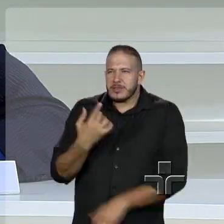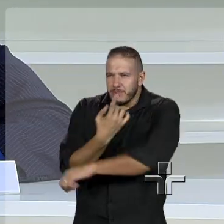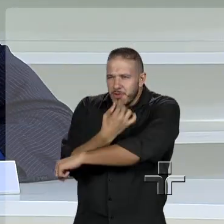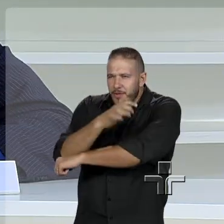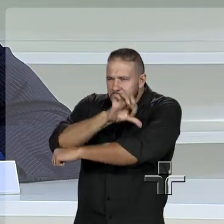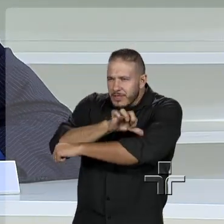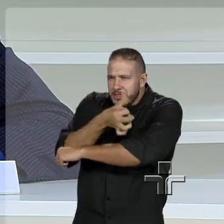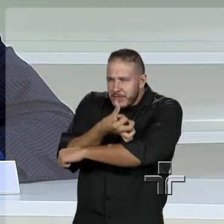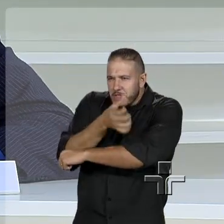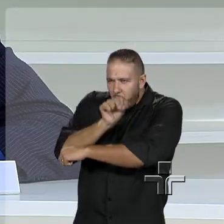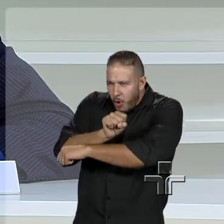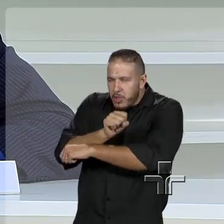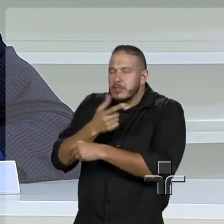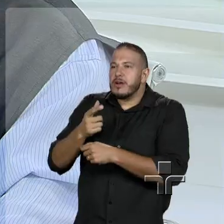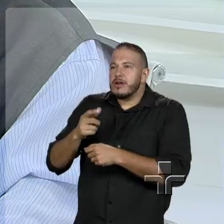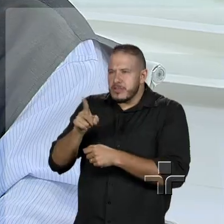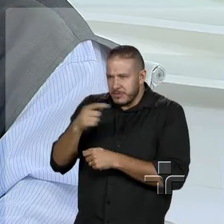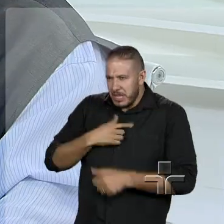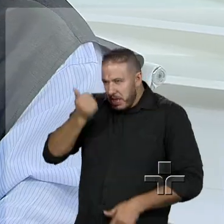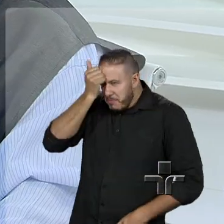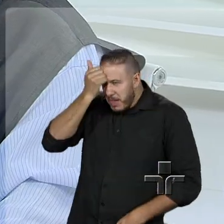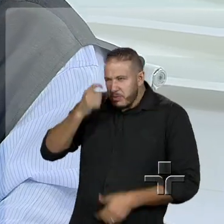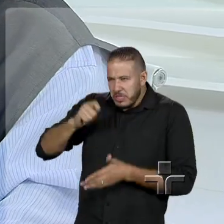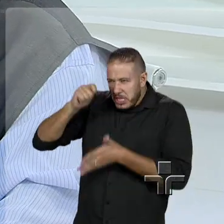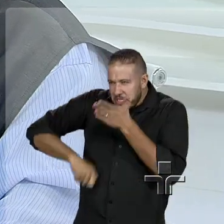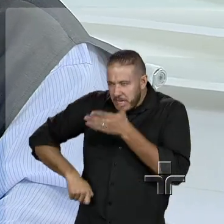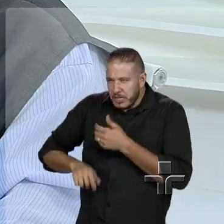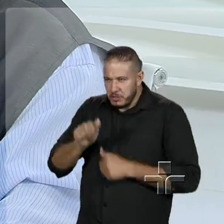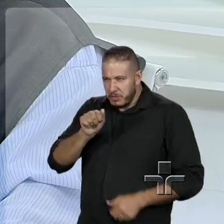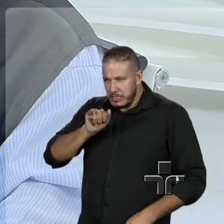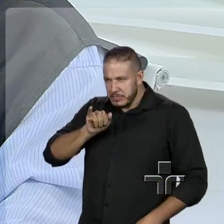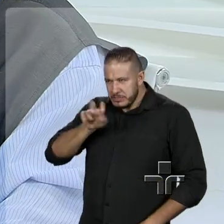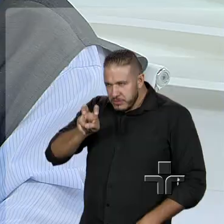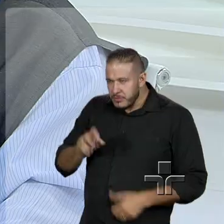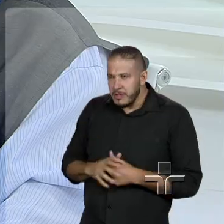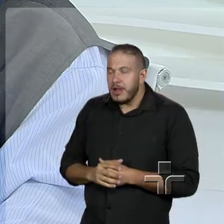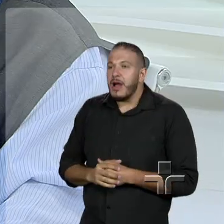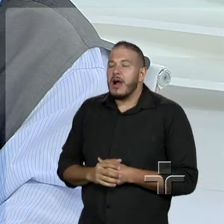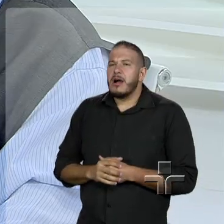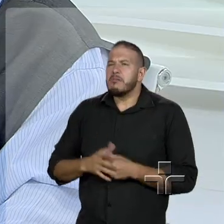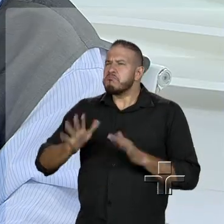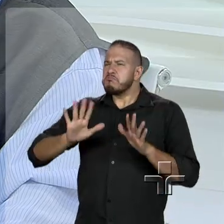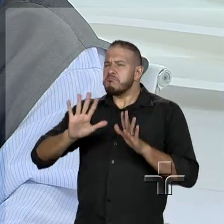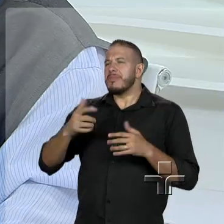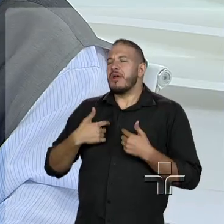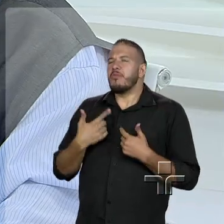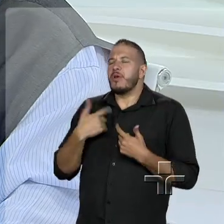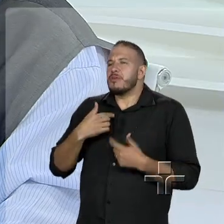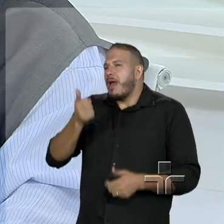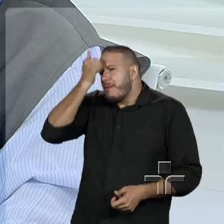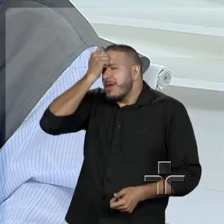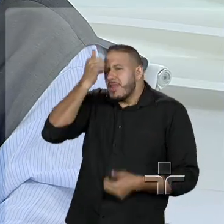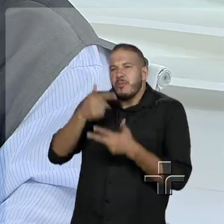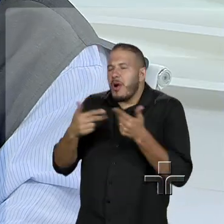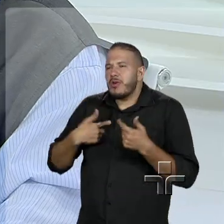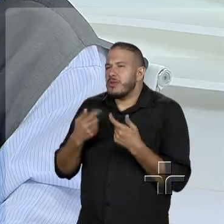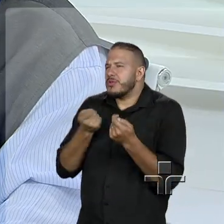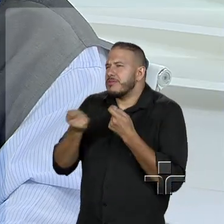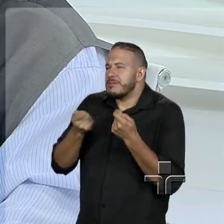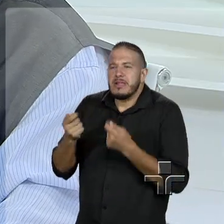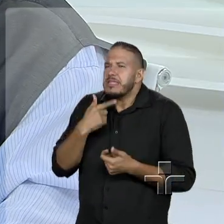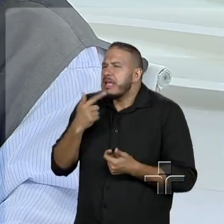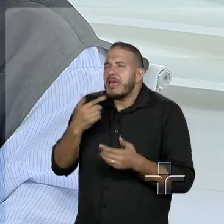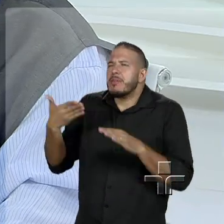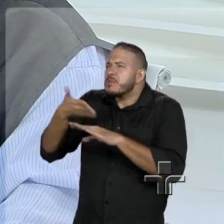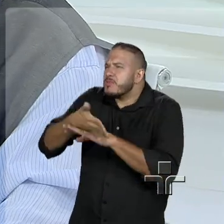senhor não se arrepende de ter assinado? Não tem arrependimento possível de uma coisa sobre a qual você não tem nenhum controle. Não, ninguém participou